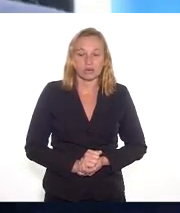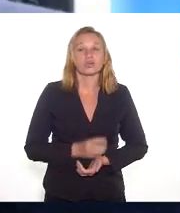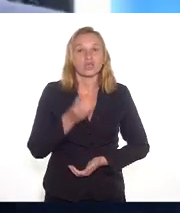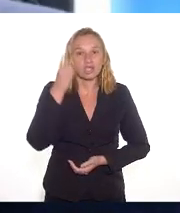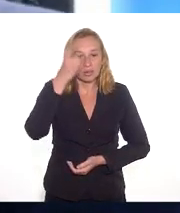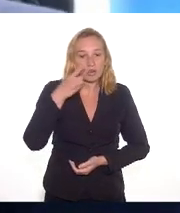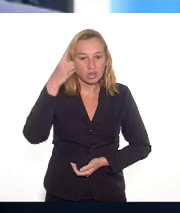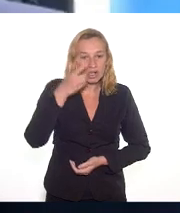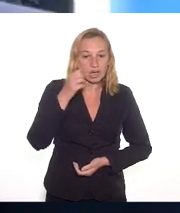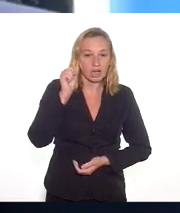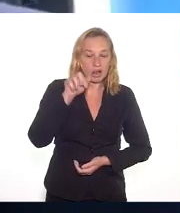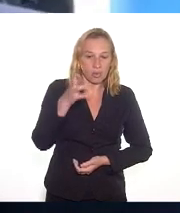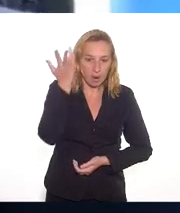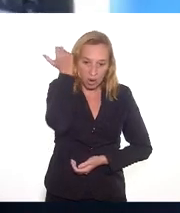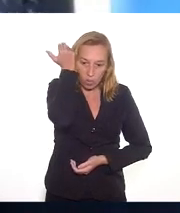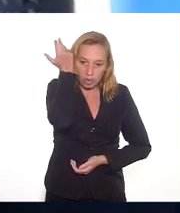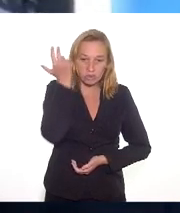Deputado Eliomar Coelho.